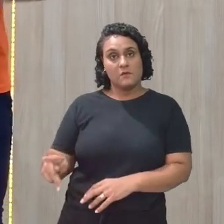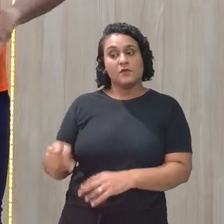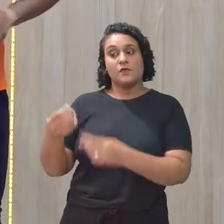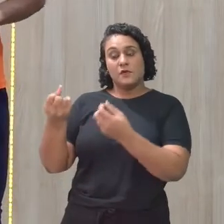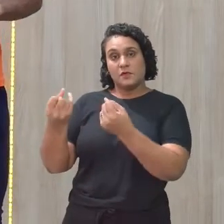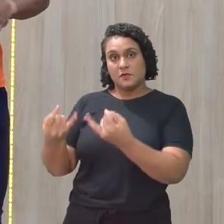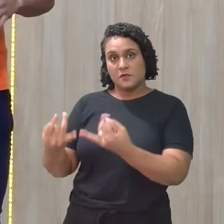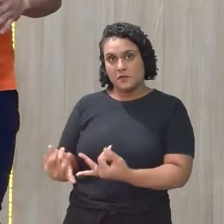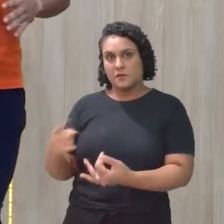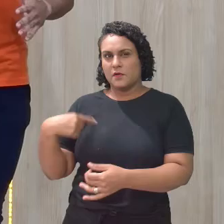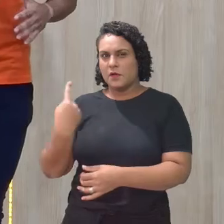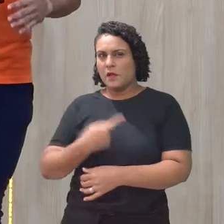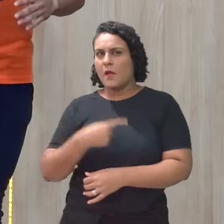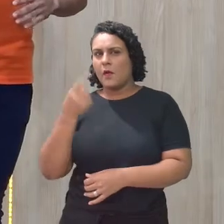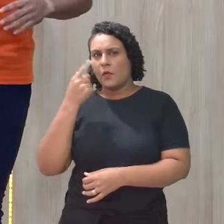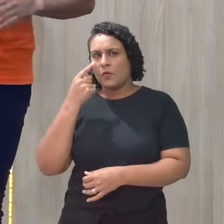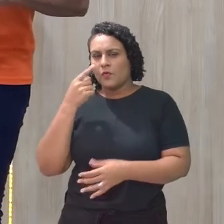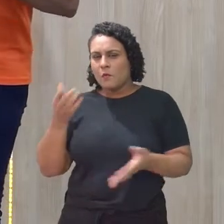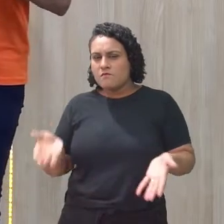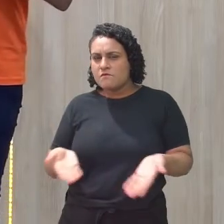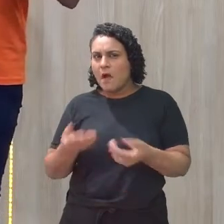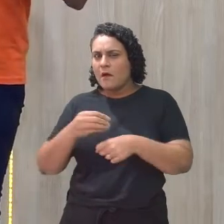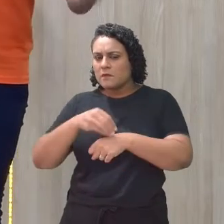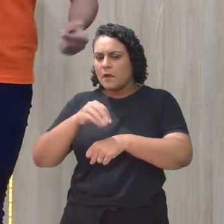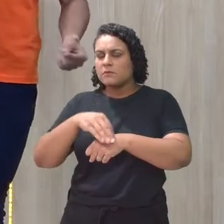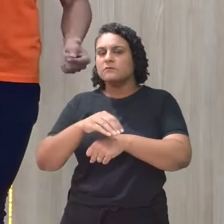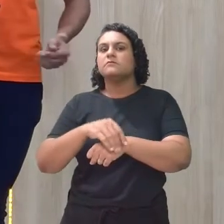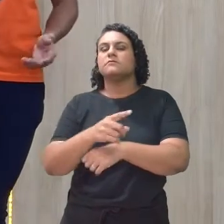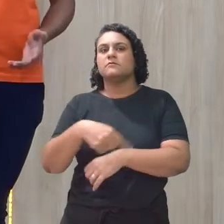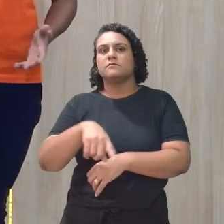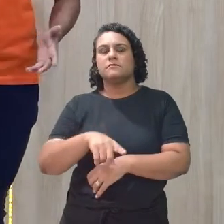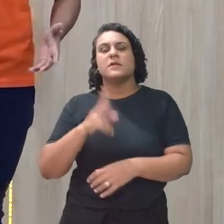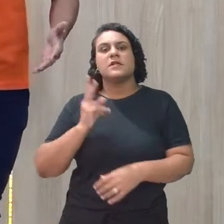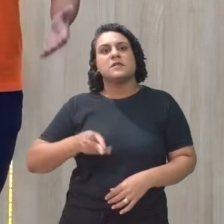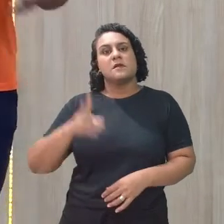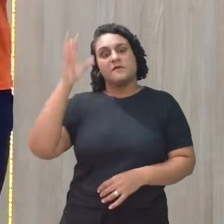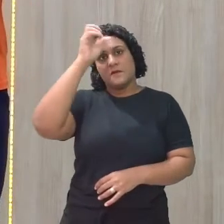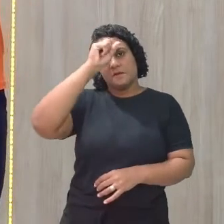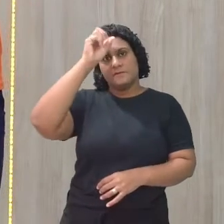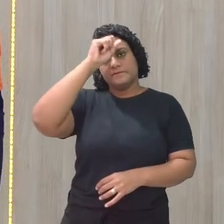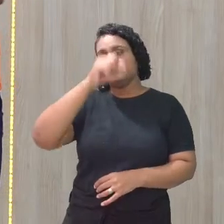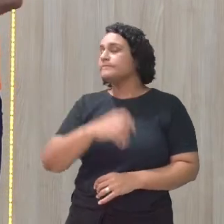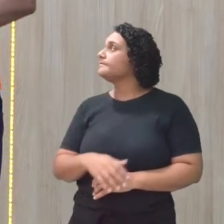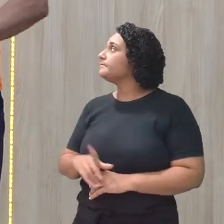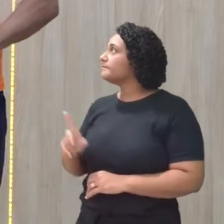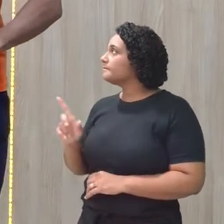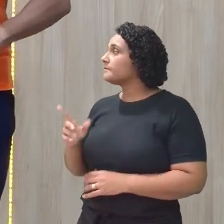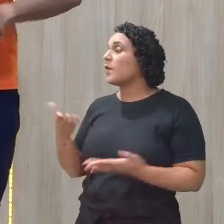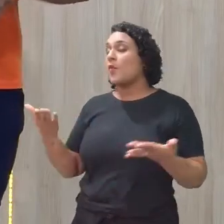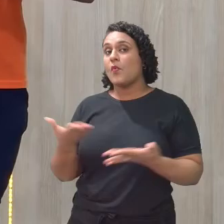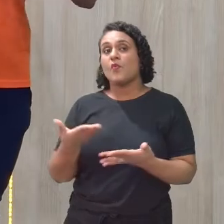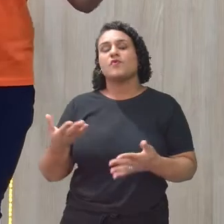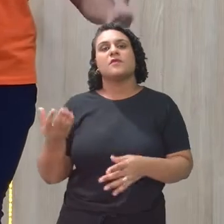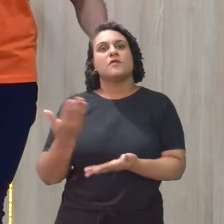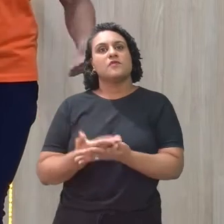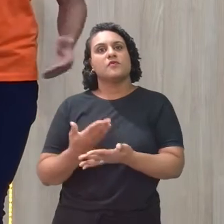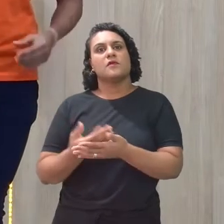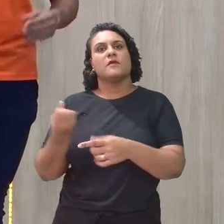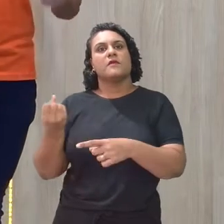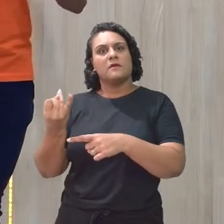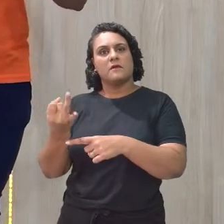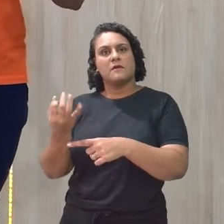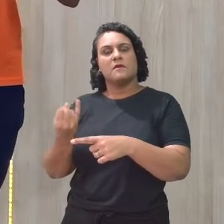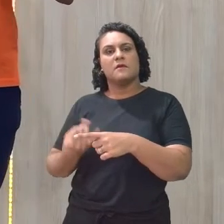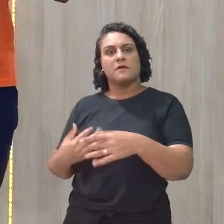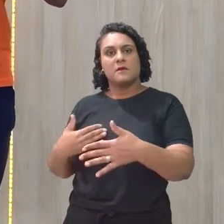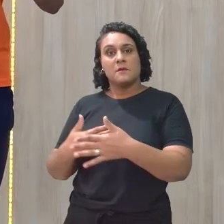e que eu estou alertando você aqui também, tá? Então, a gente vai sempre aprender essa ideia aí. Estamos vendo a ideia de fração, depois, na próxima aula,